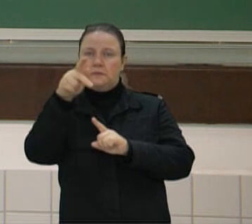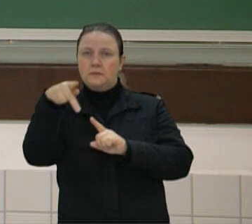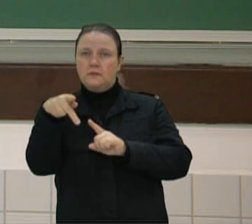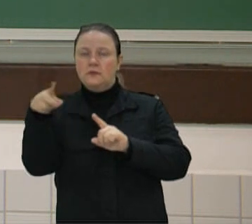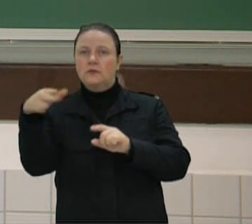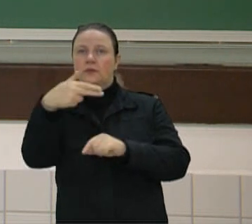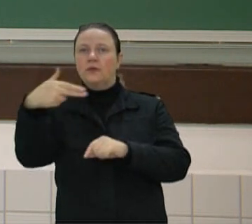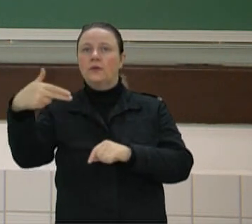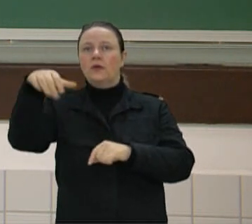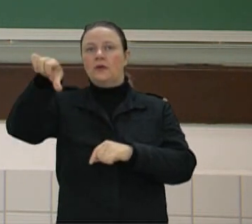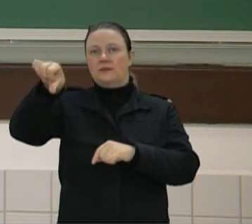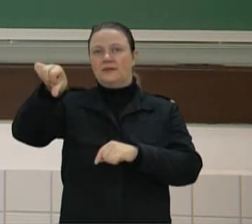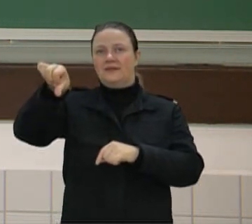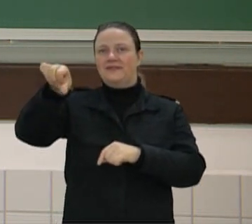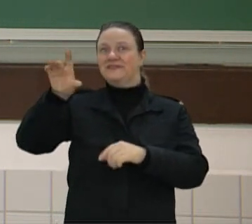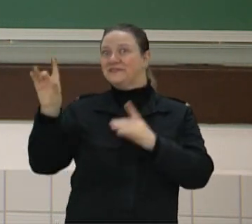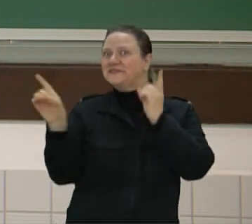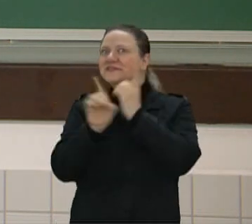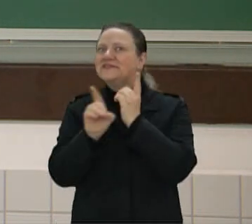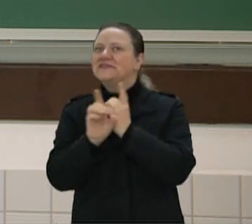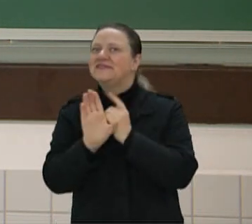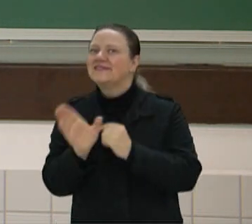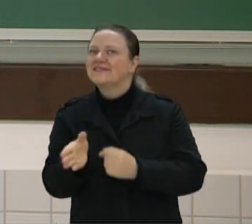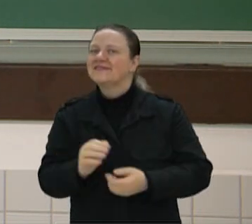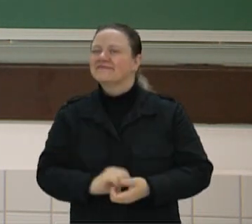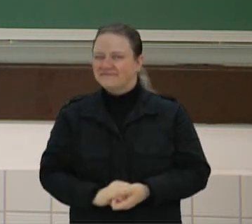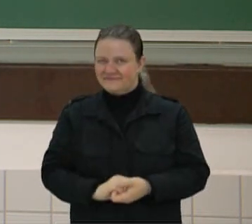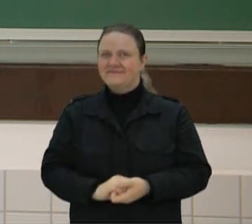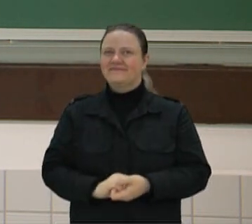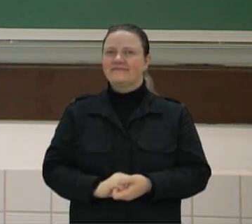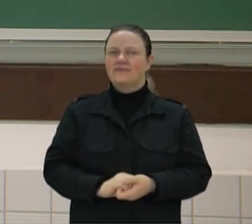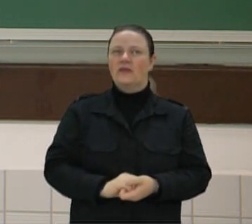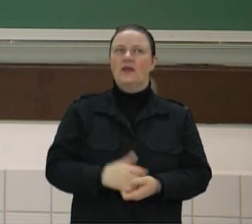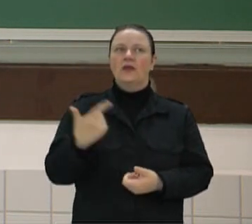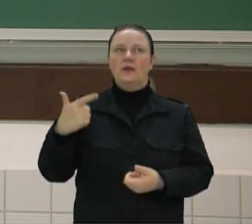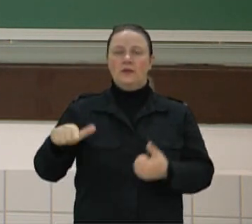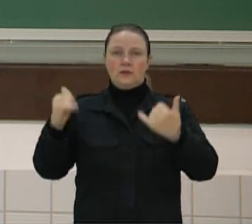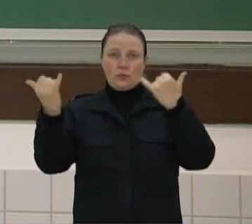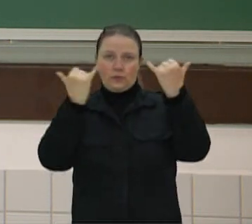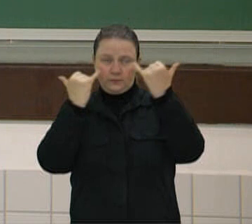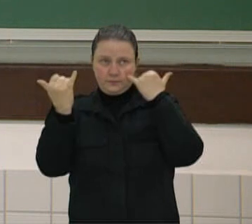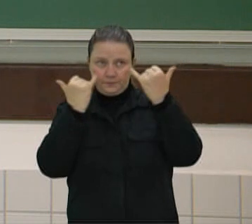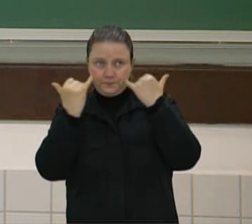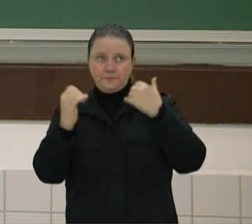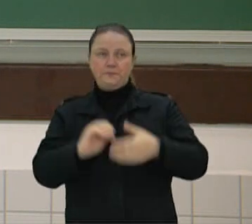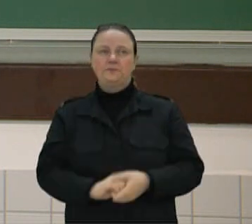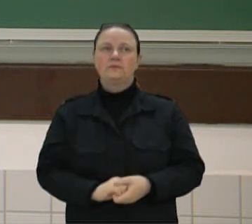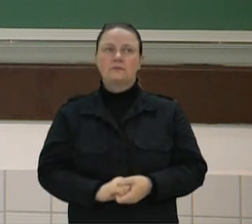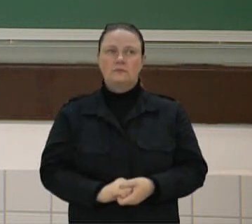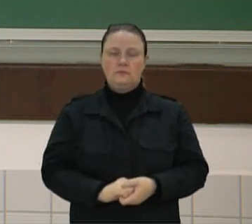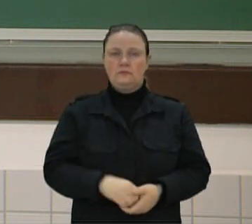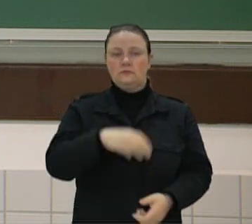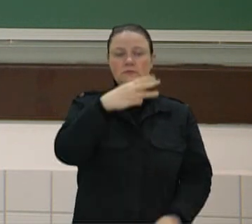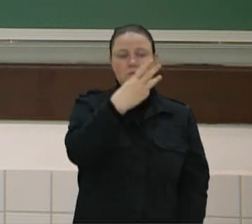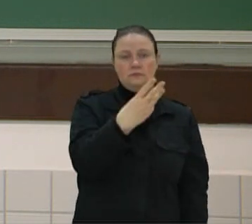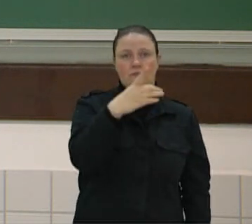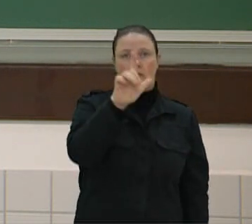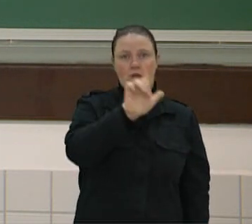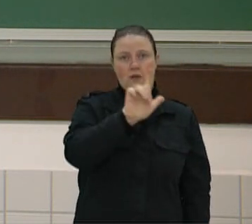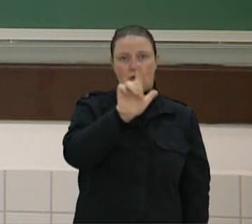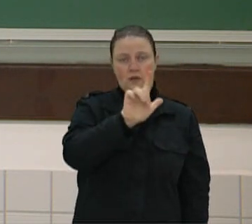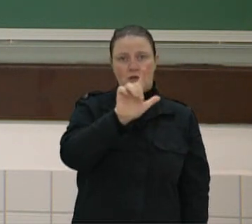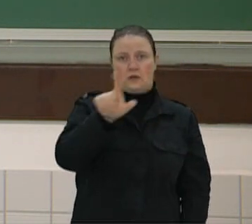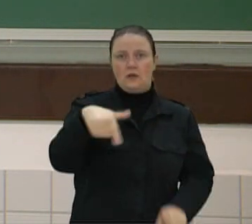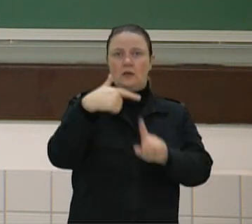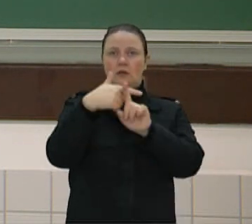9. Achou? Eu já achei. Você achou? Então, beleza. Vamos para a próxima informação. 3 litros de leite